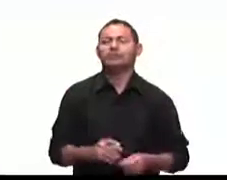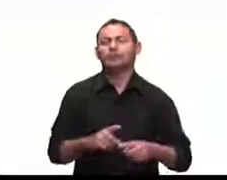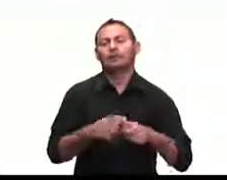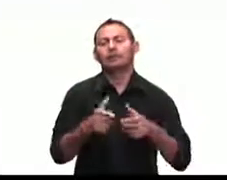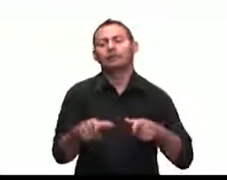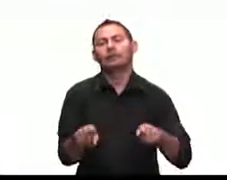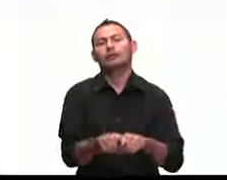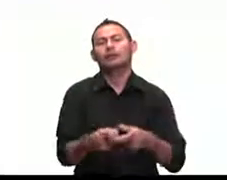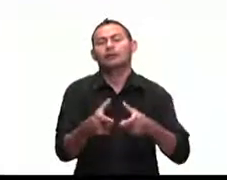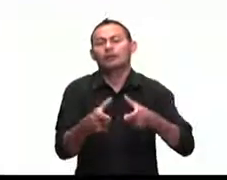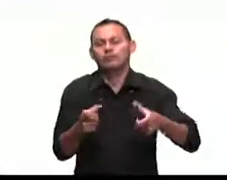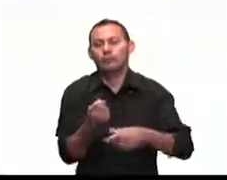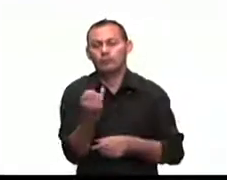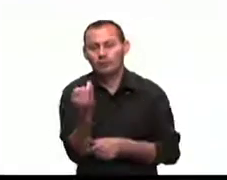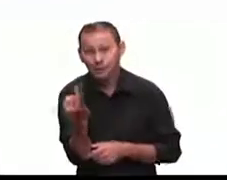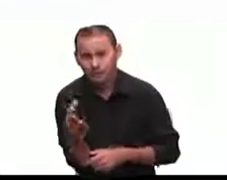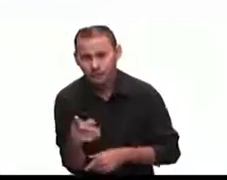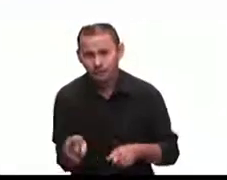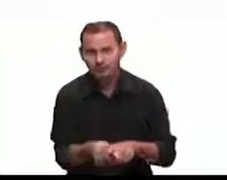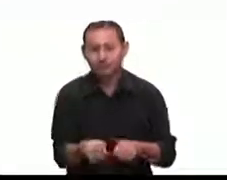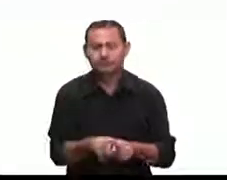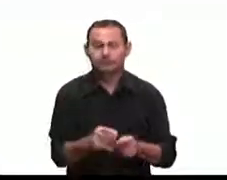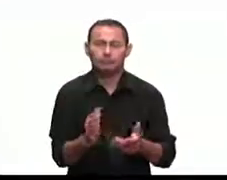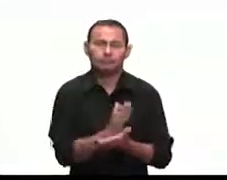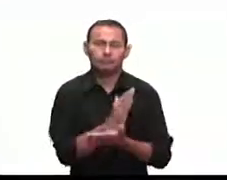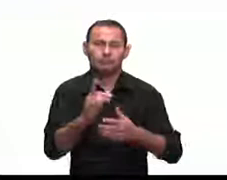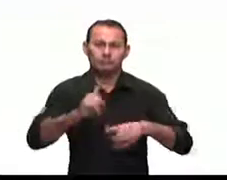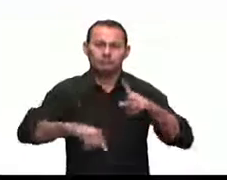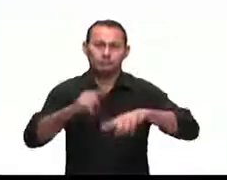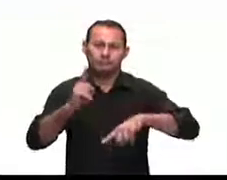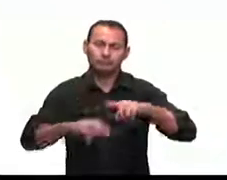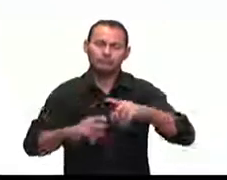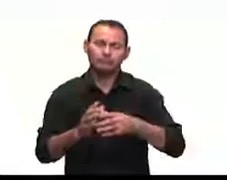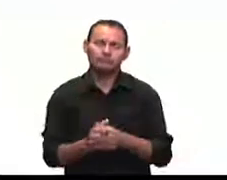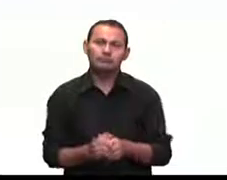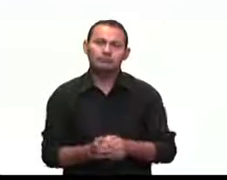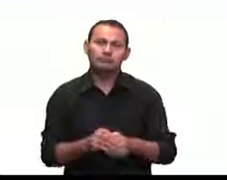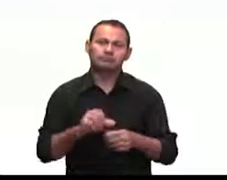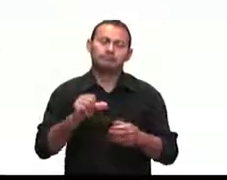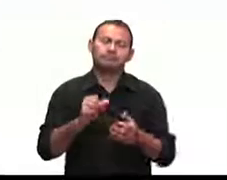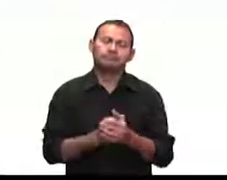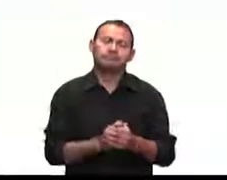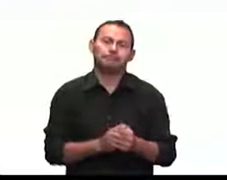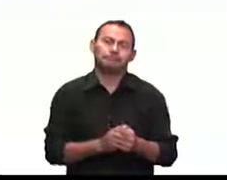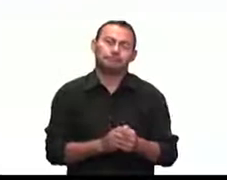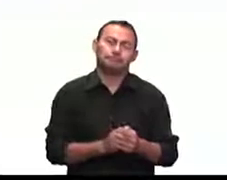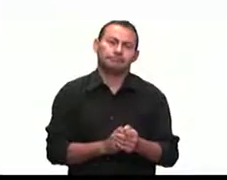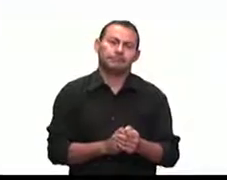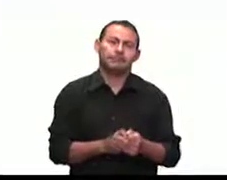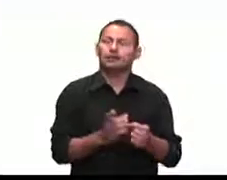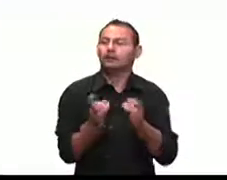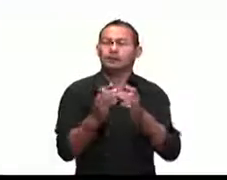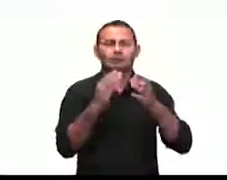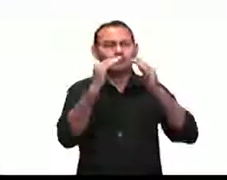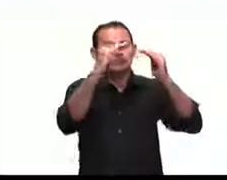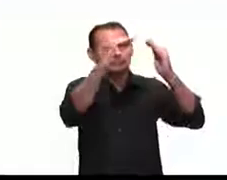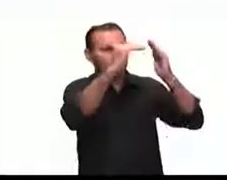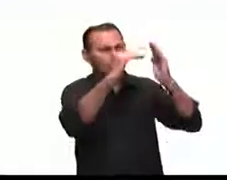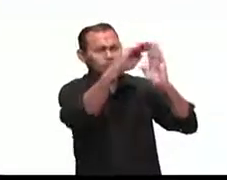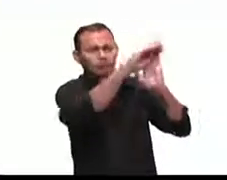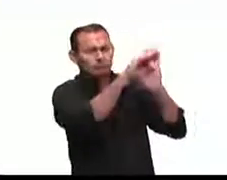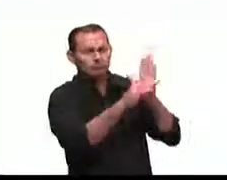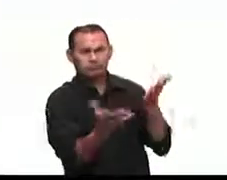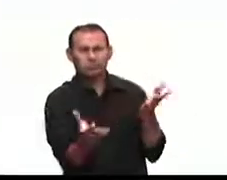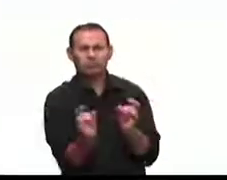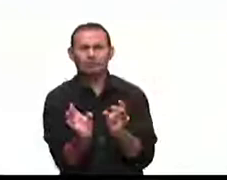a quantidade de determinados produtos encalhados nas prateleiras, né?